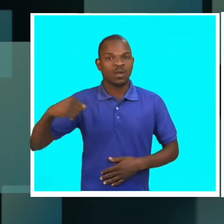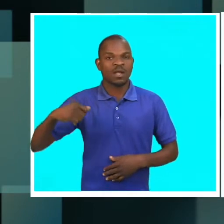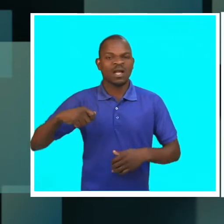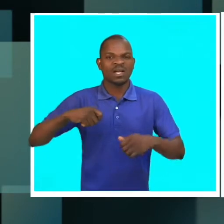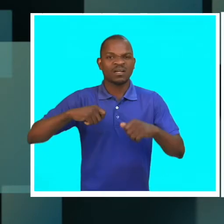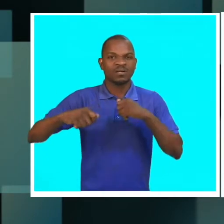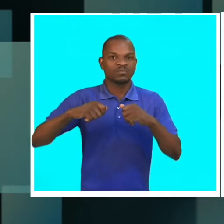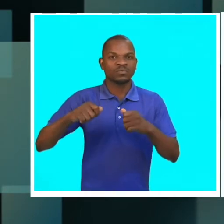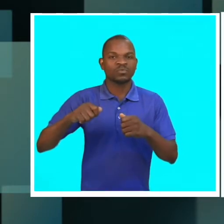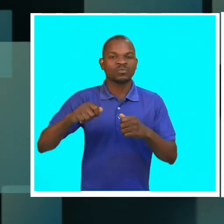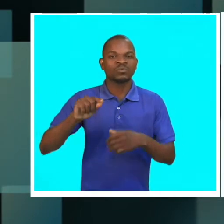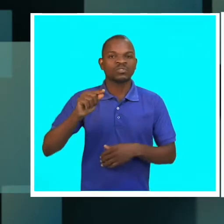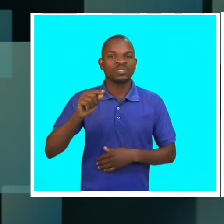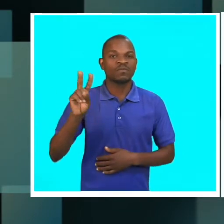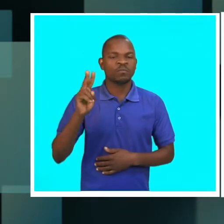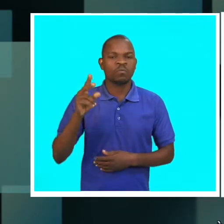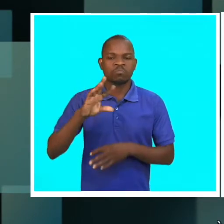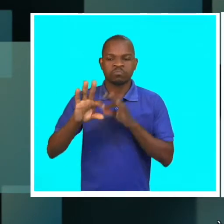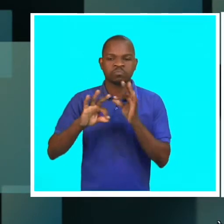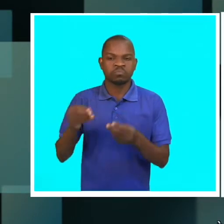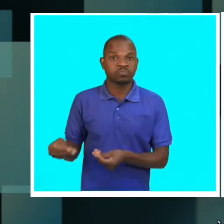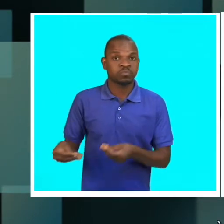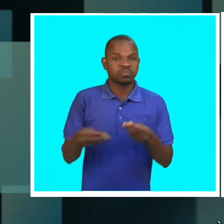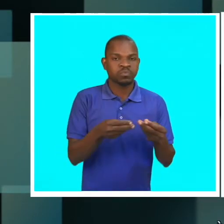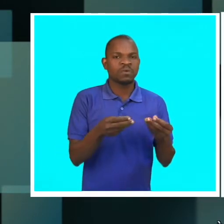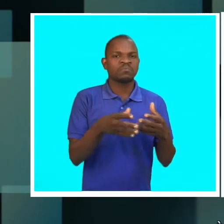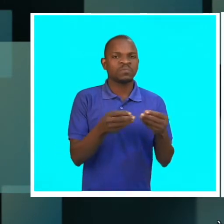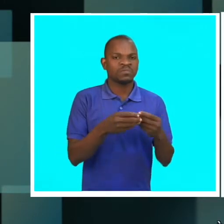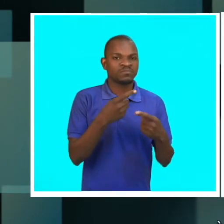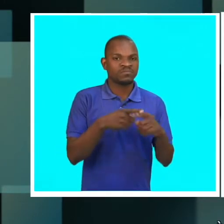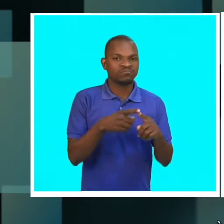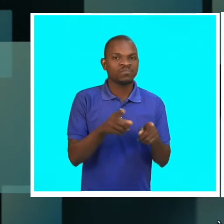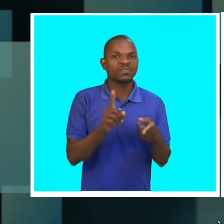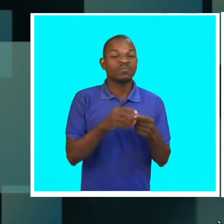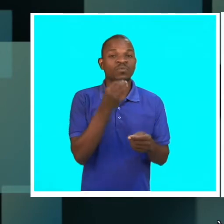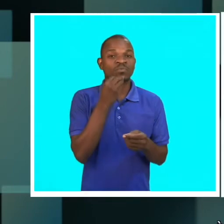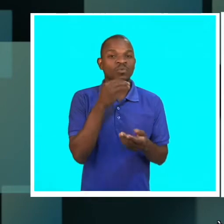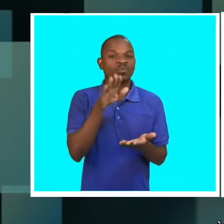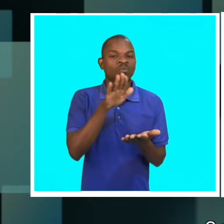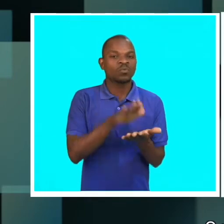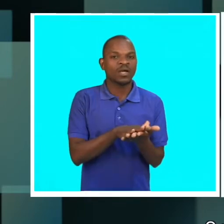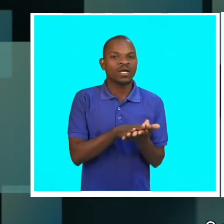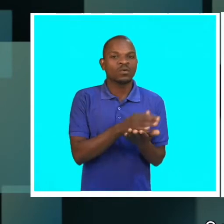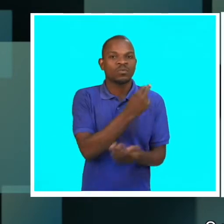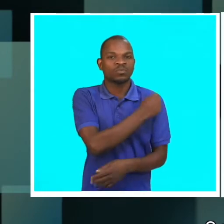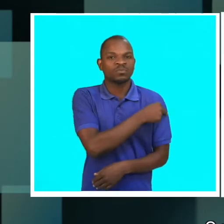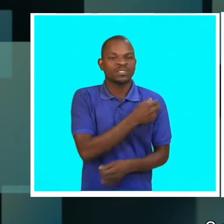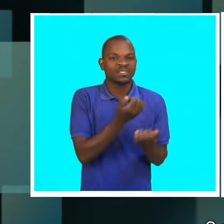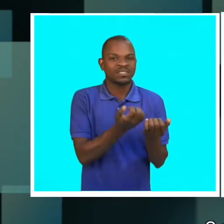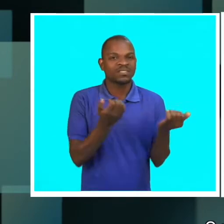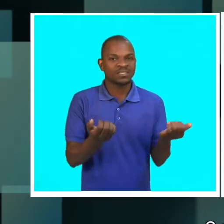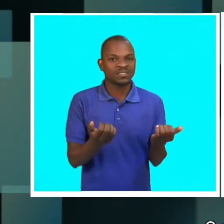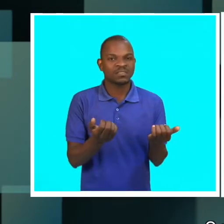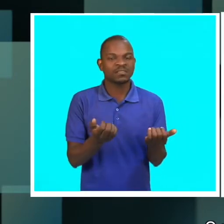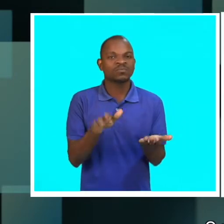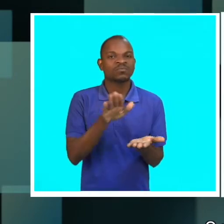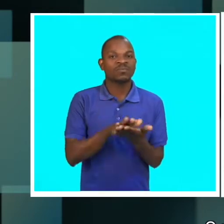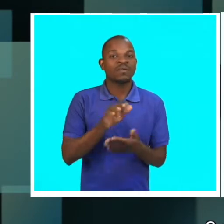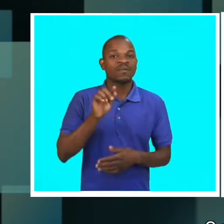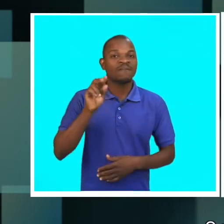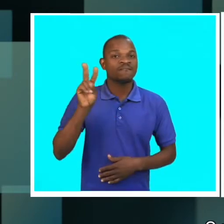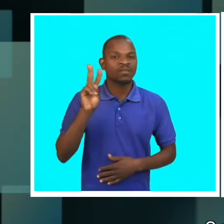oferecerá material diverso e alimentos à pediatria do Hospital Rural de Vilanculo. O objetivo é melhorar as condições